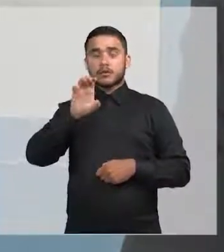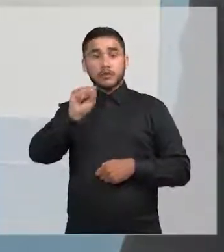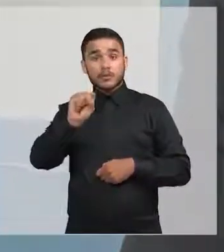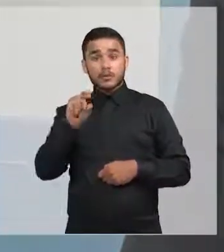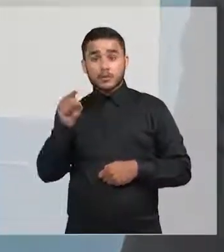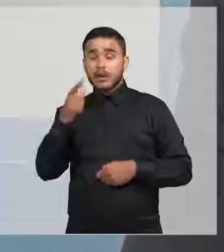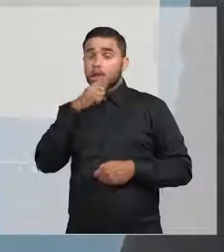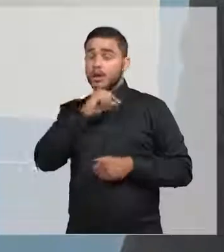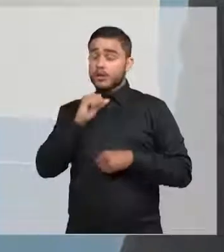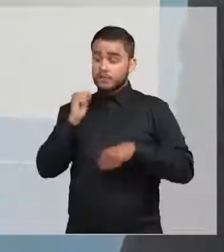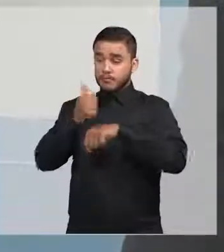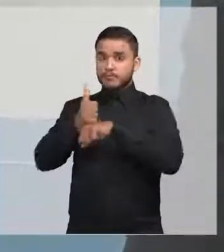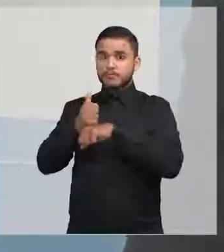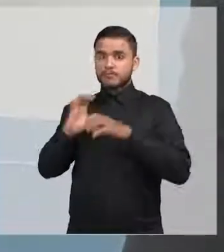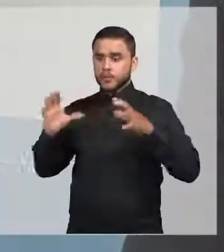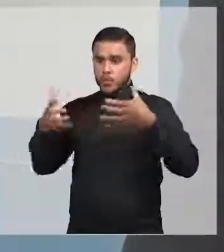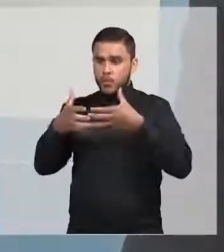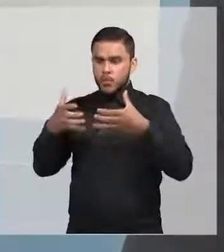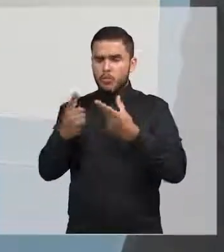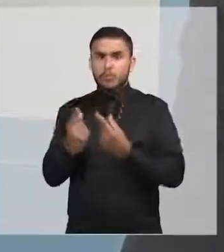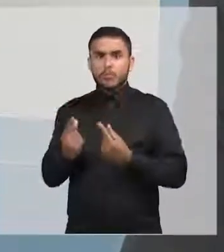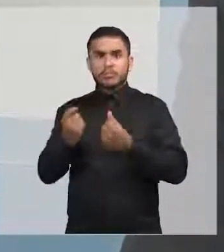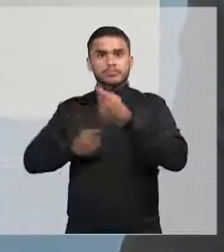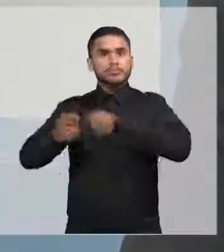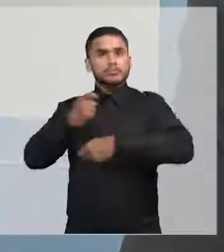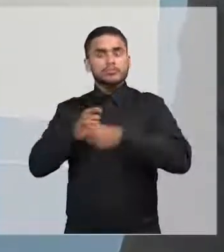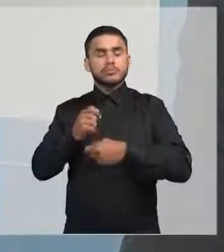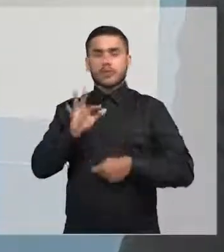desse ministério, vamos falar agora, do Paulo